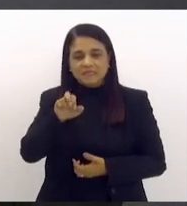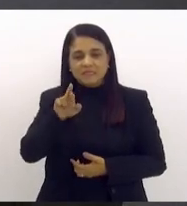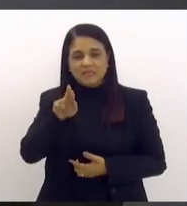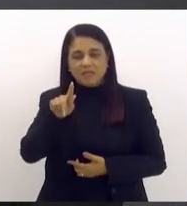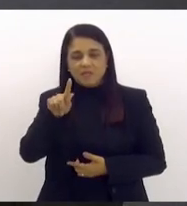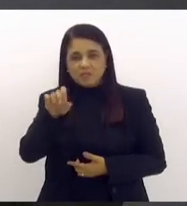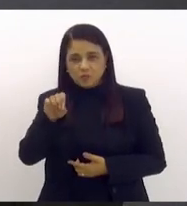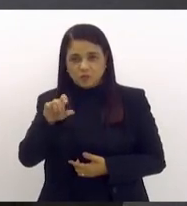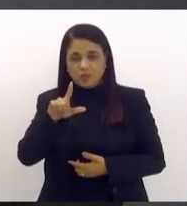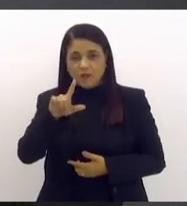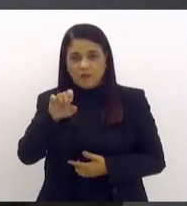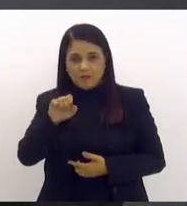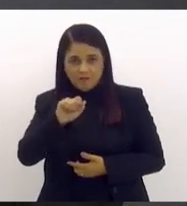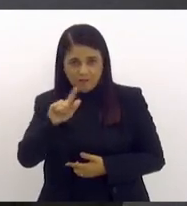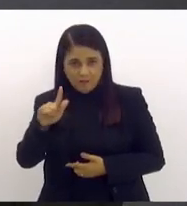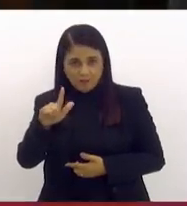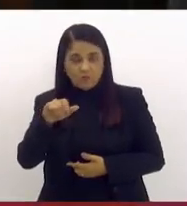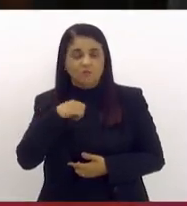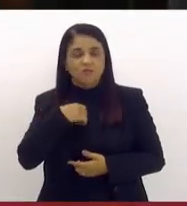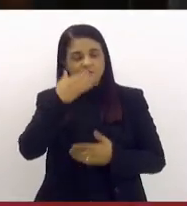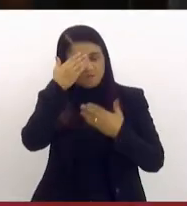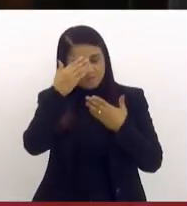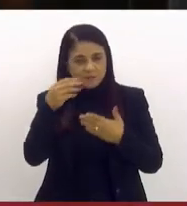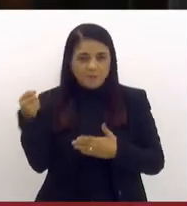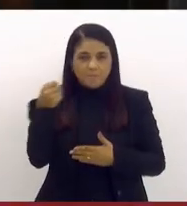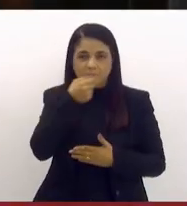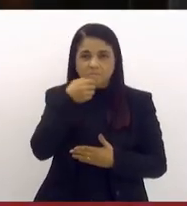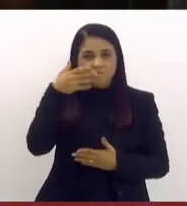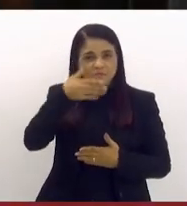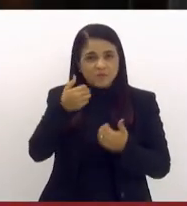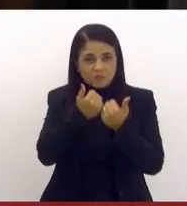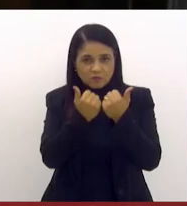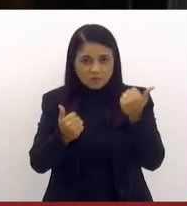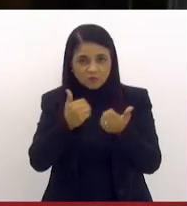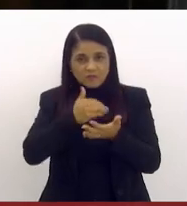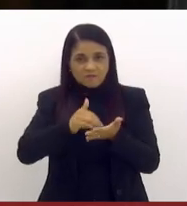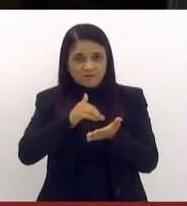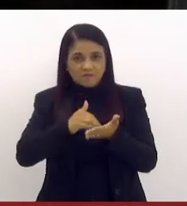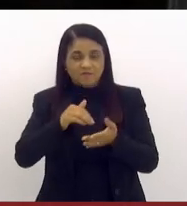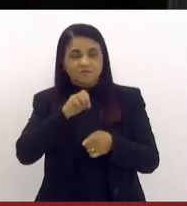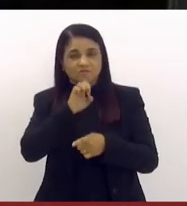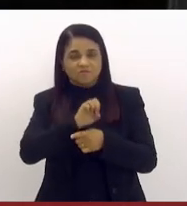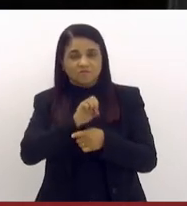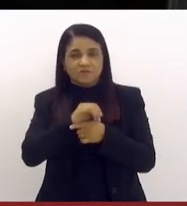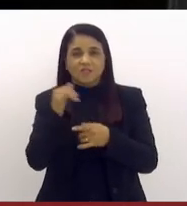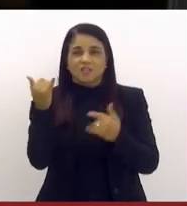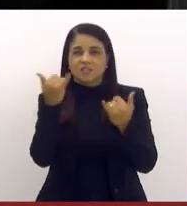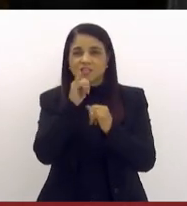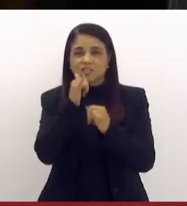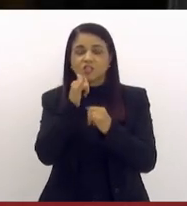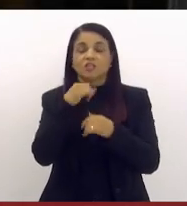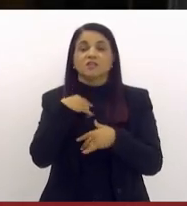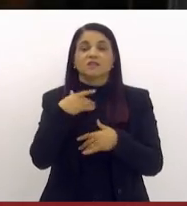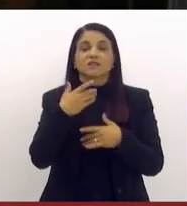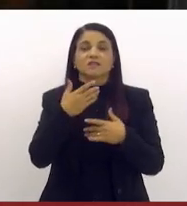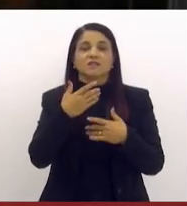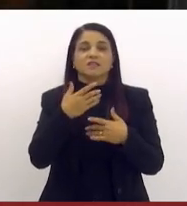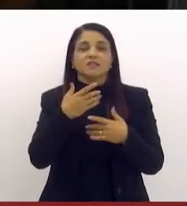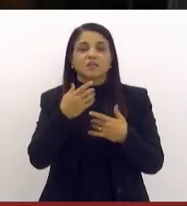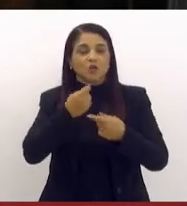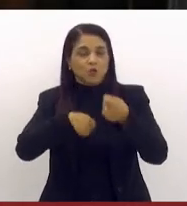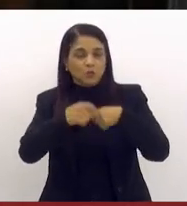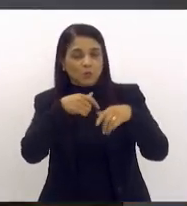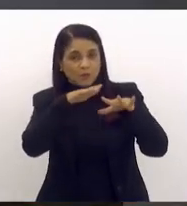Leal passo a palavra agora pro senhor subsecretário de estado de energia e economia do mar Senhor Felipe